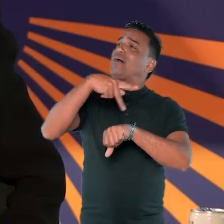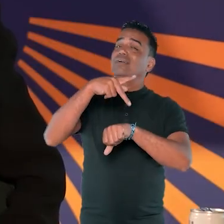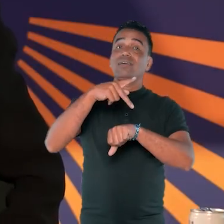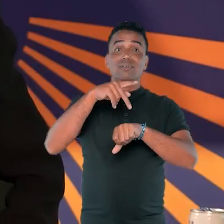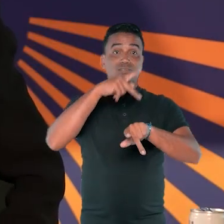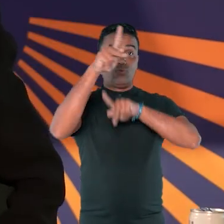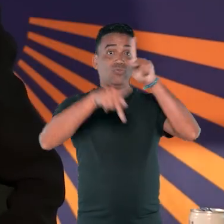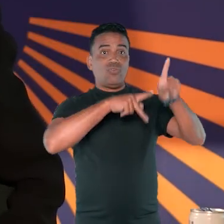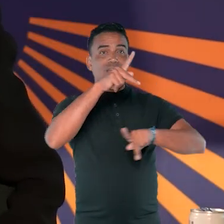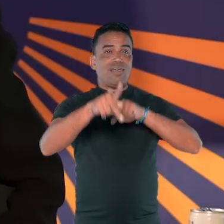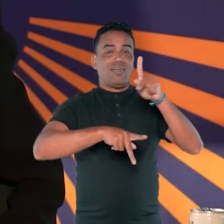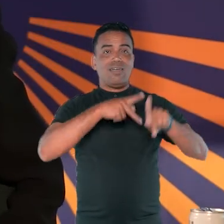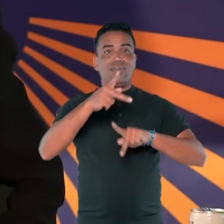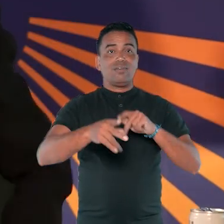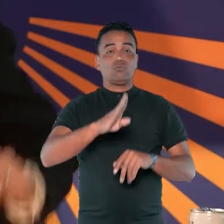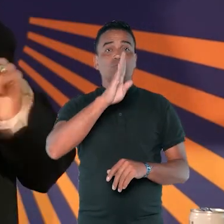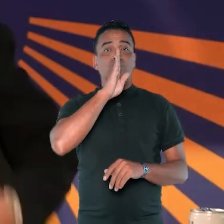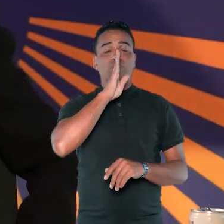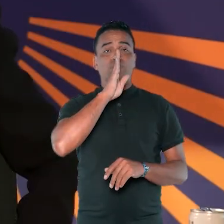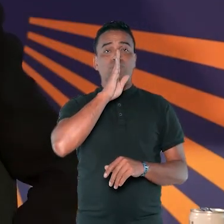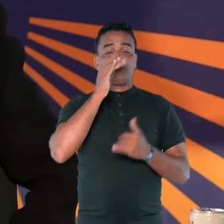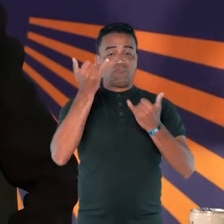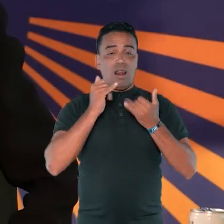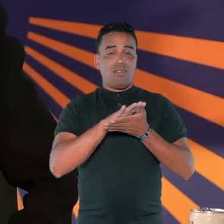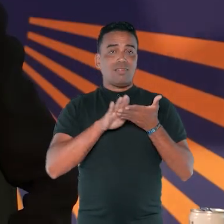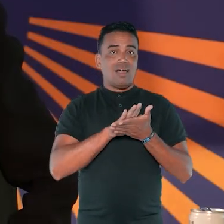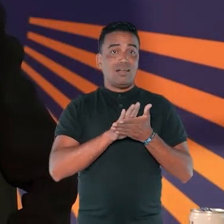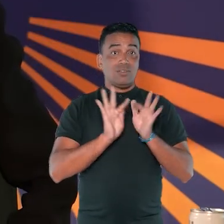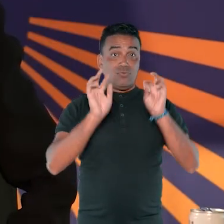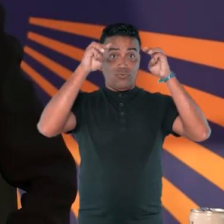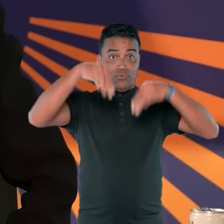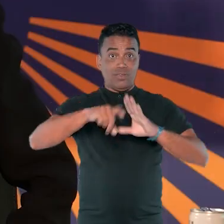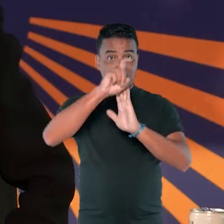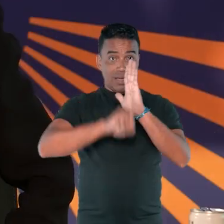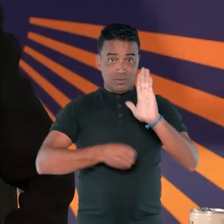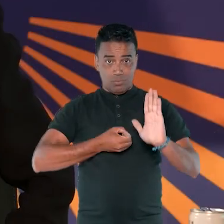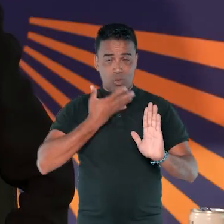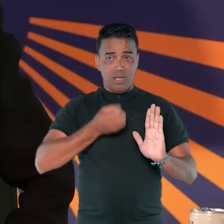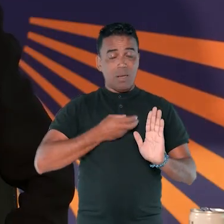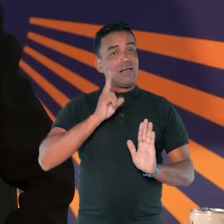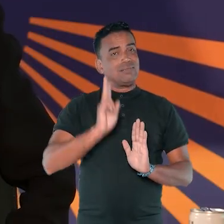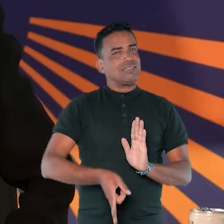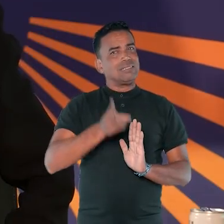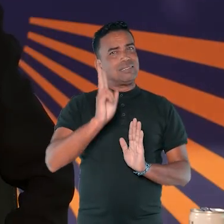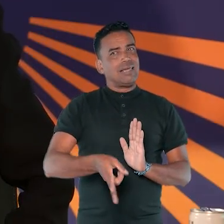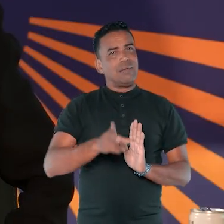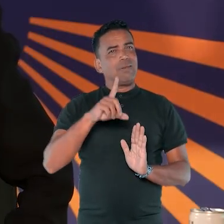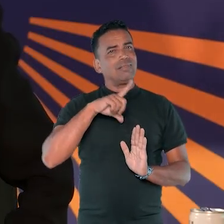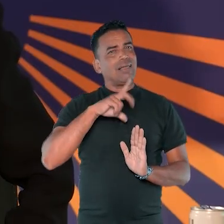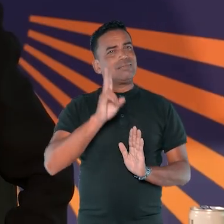vento cala a desgraça, o vento nada me diz. E, no final do poema, ele diz, mas há sempre uma